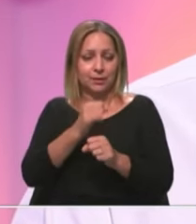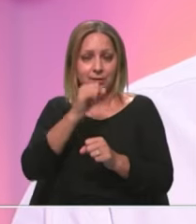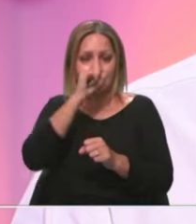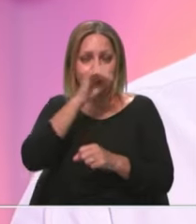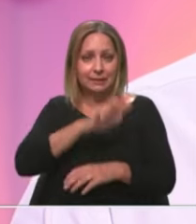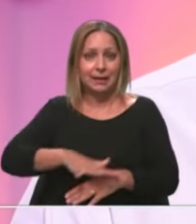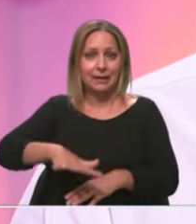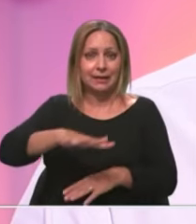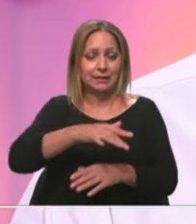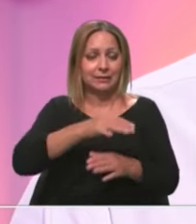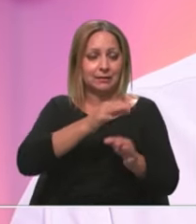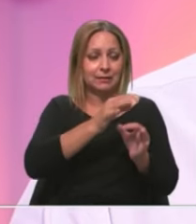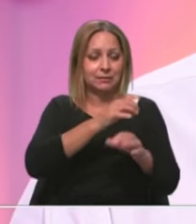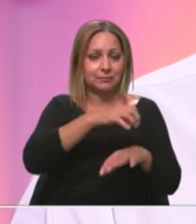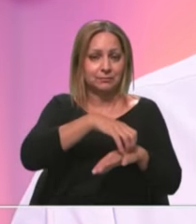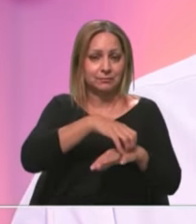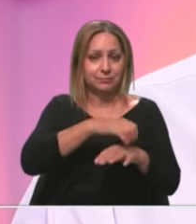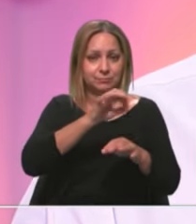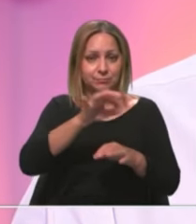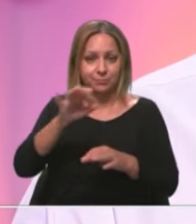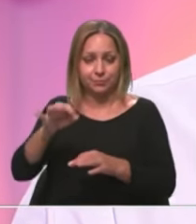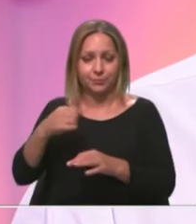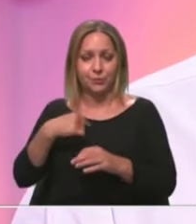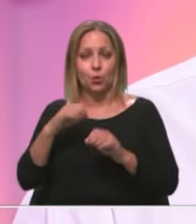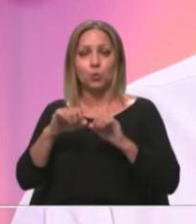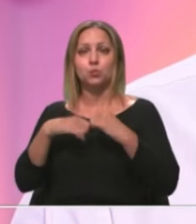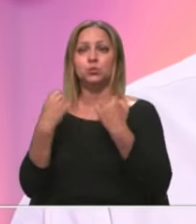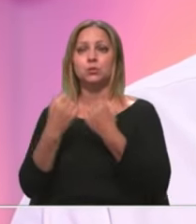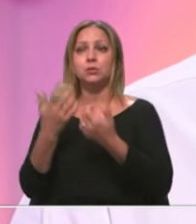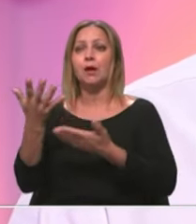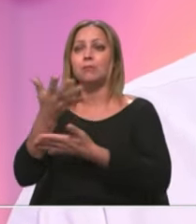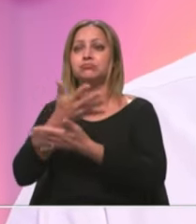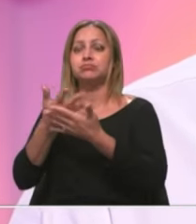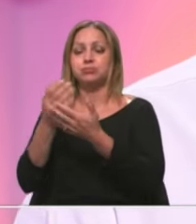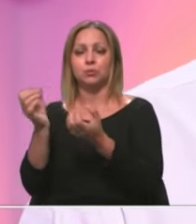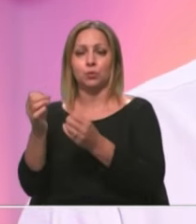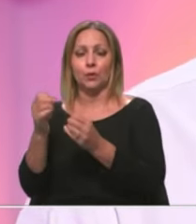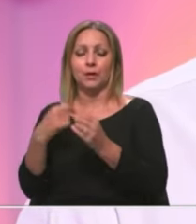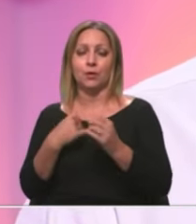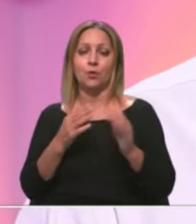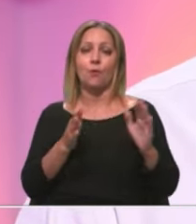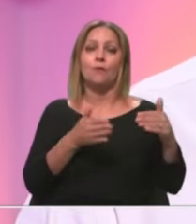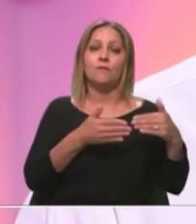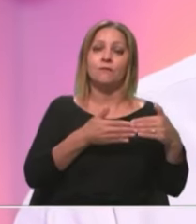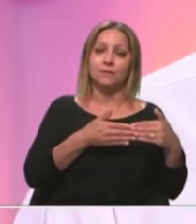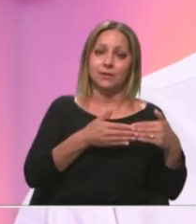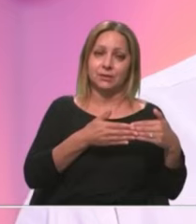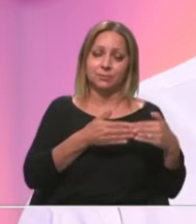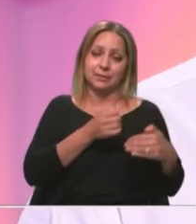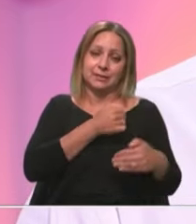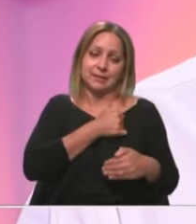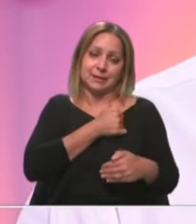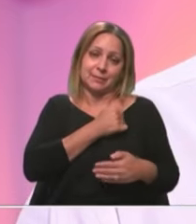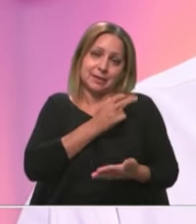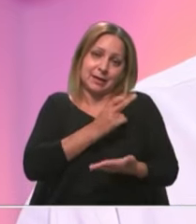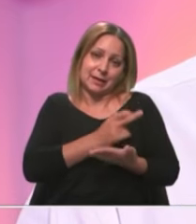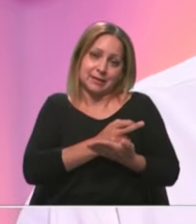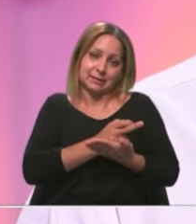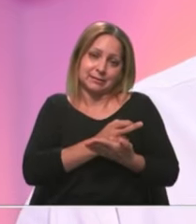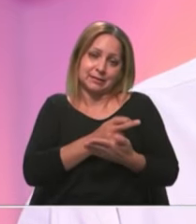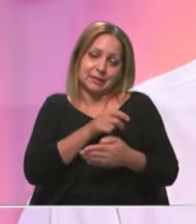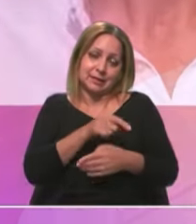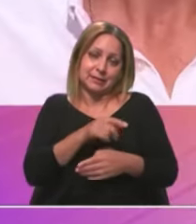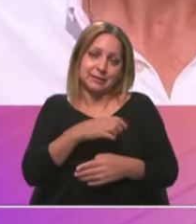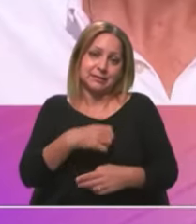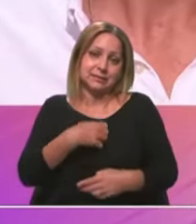depois não permite ter uma vida social mais ativa e acabo por me fechar um bocadinho no meu casul que é ali que me sinto bem Eli na minha